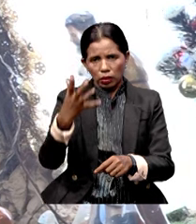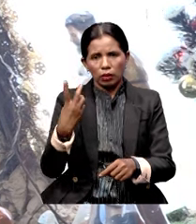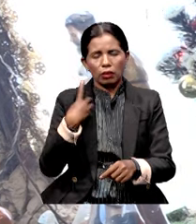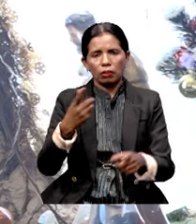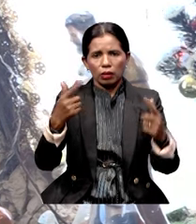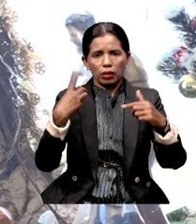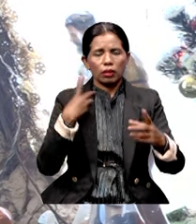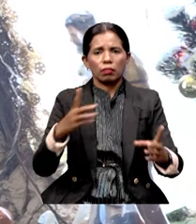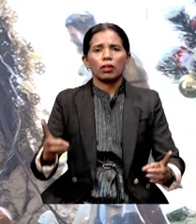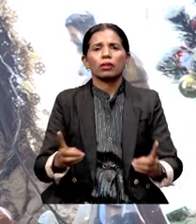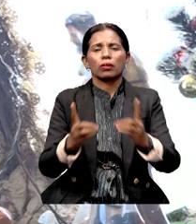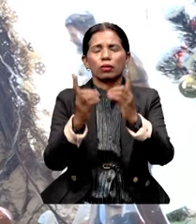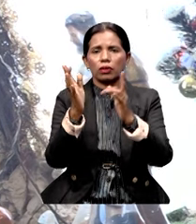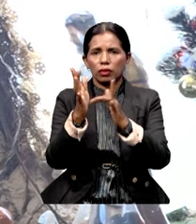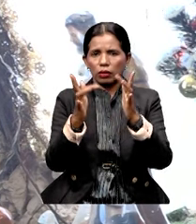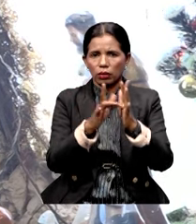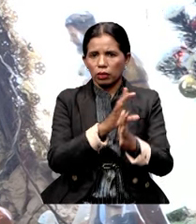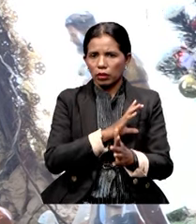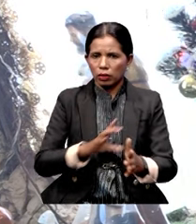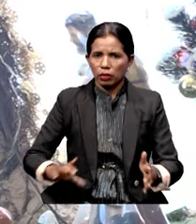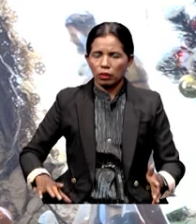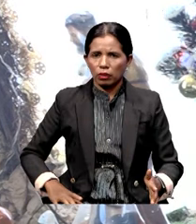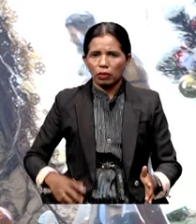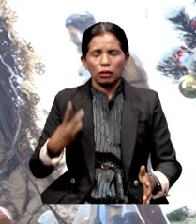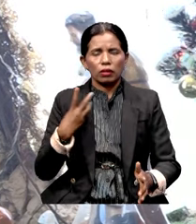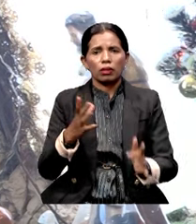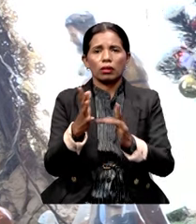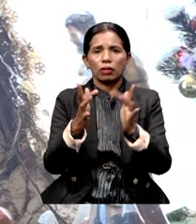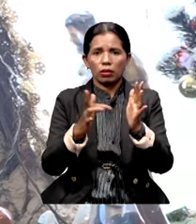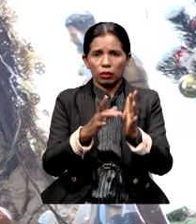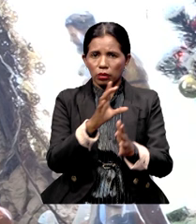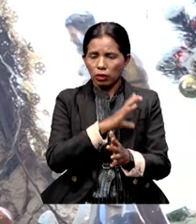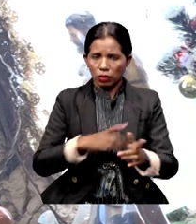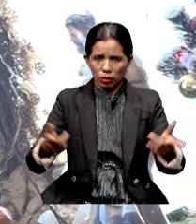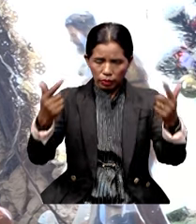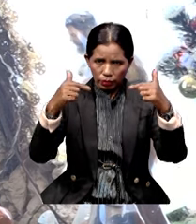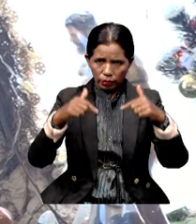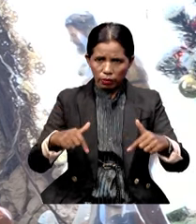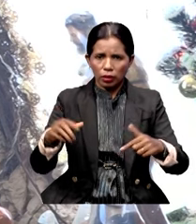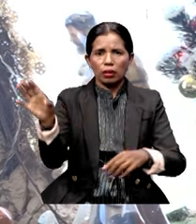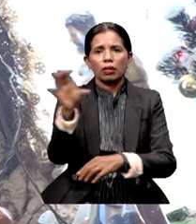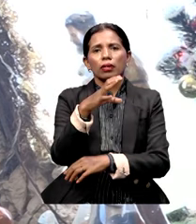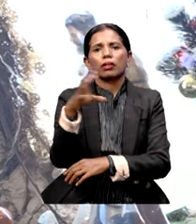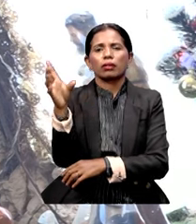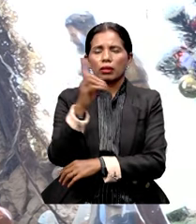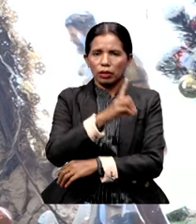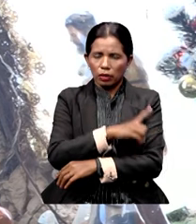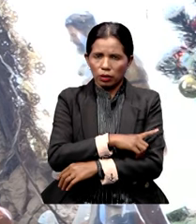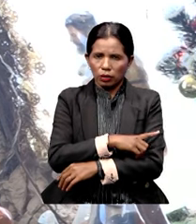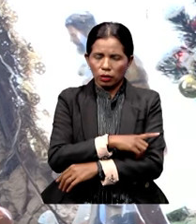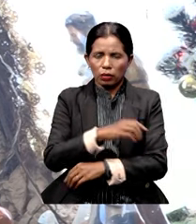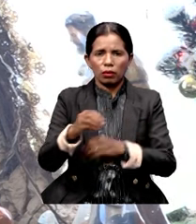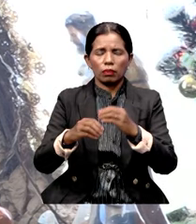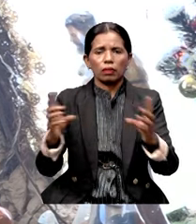bahasoro itania maxoin. Itania maxoin ebe mai dadão. Natal katak festa